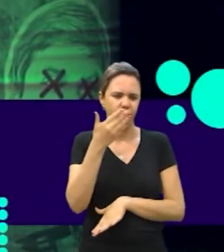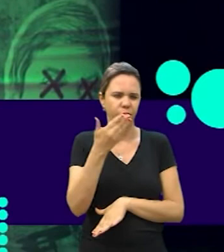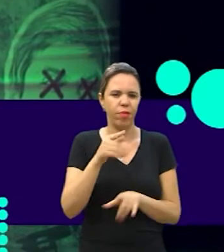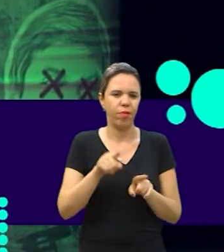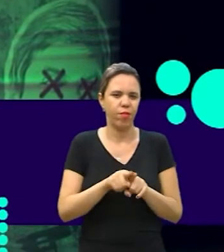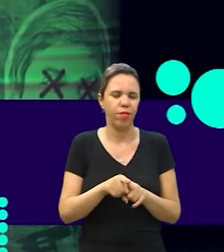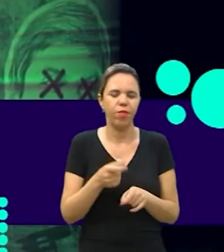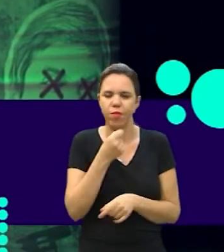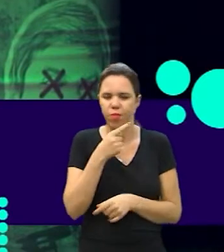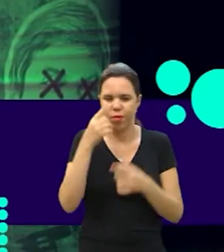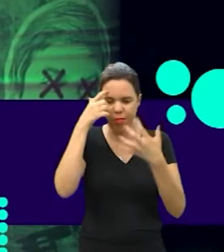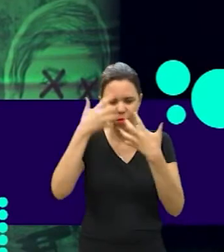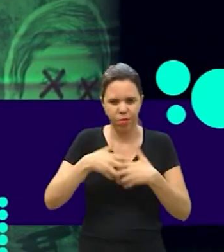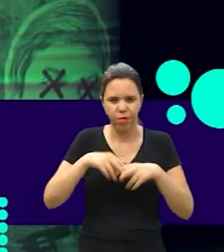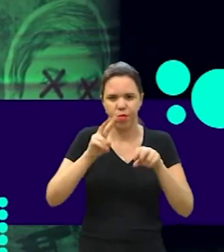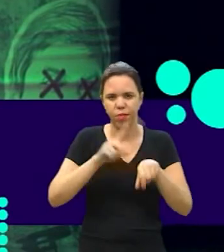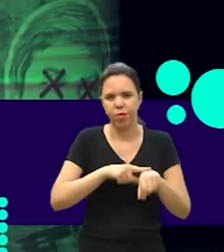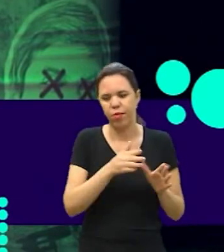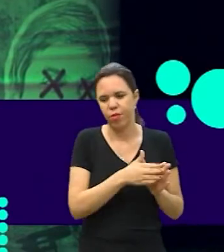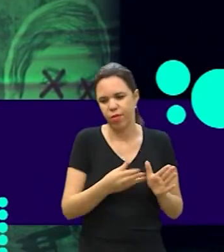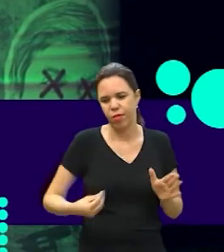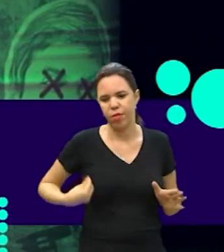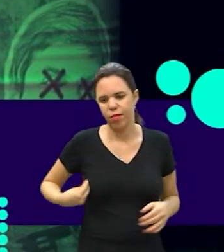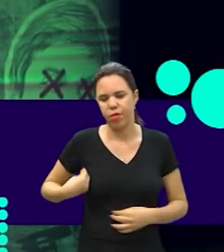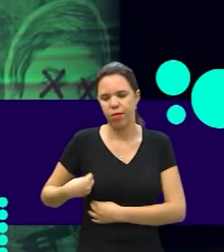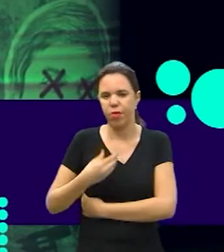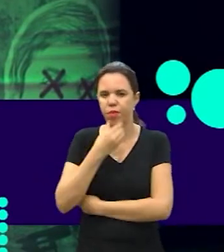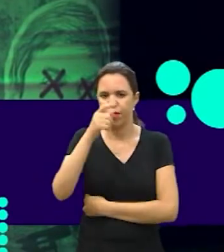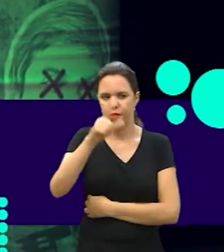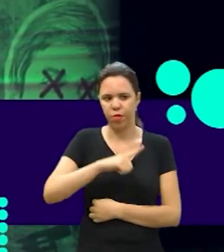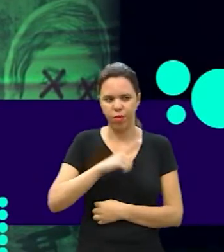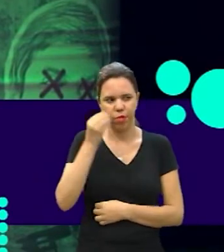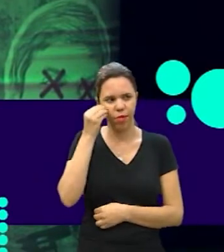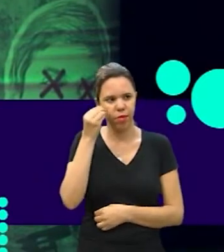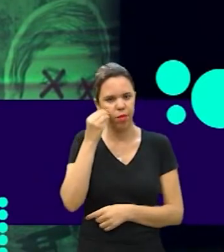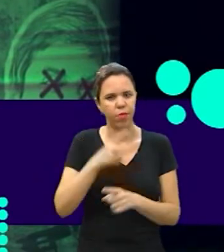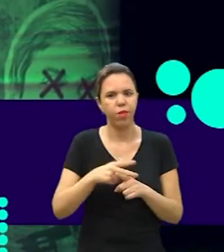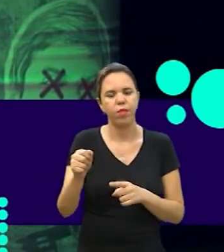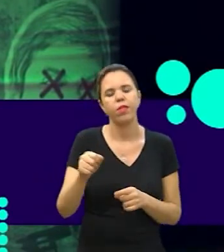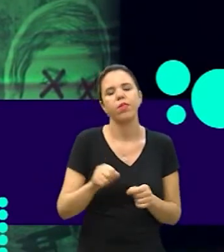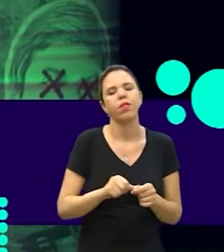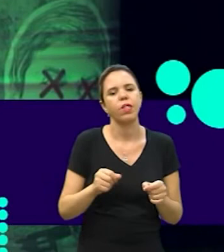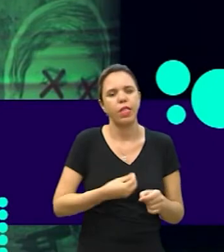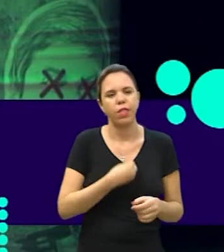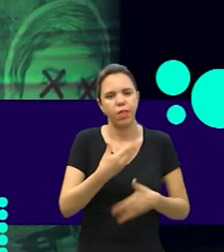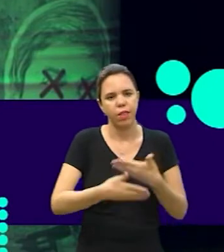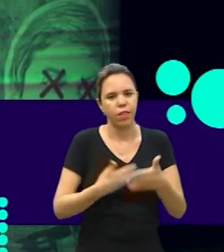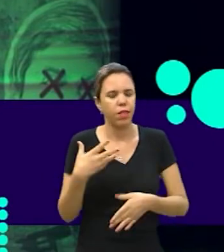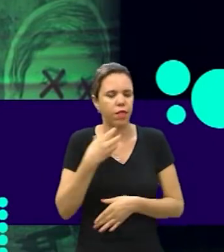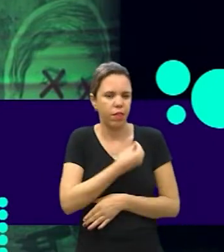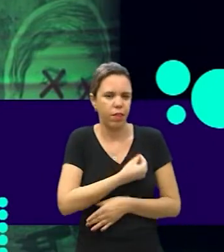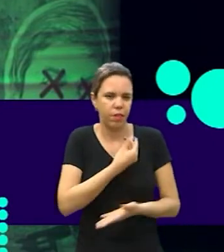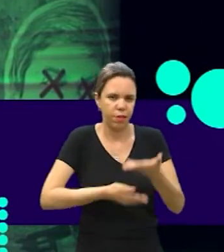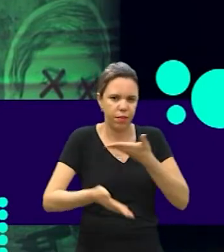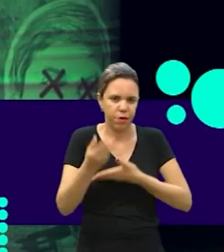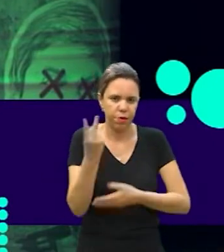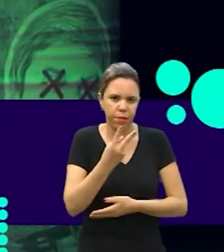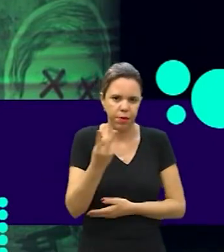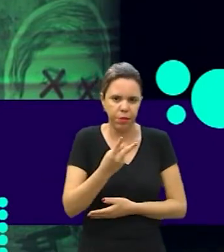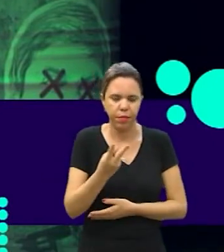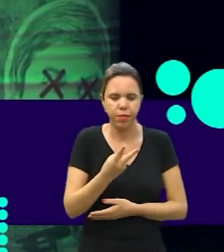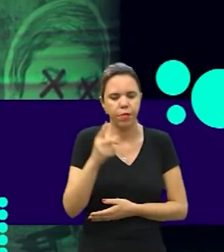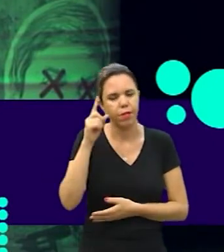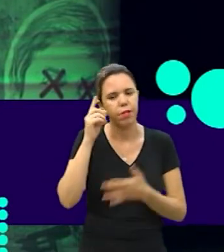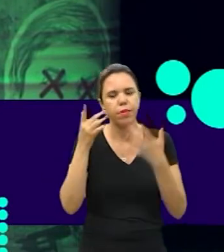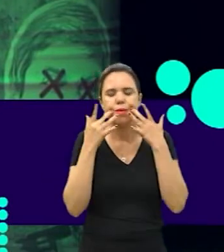A comédia é uma reflexão sobre o momento da vida de um homem que tenta escapar da rotina para salvar seu relacionamento.